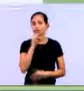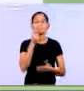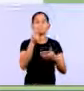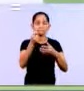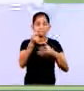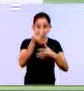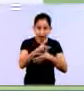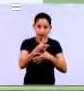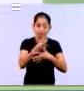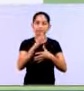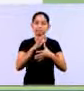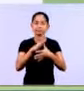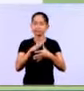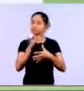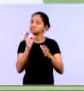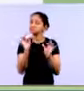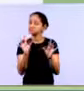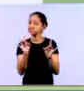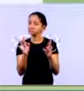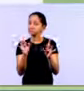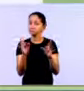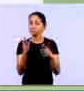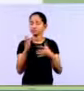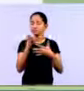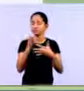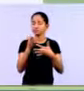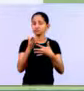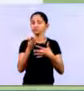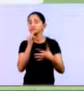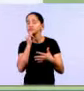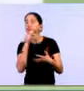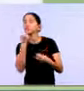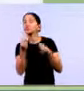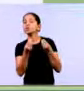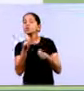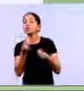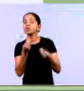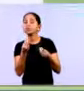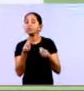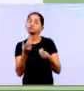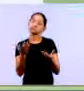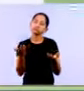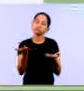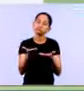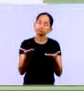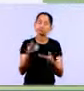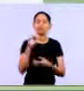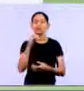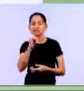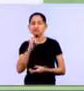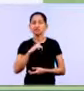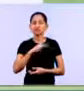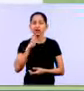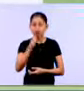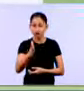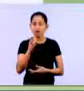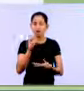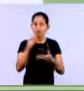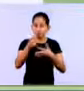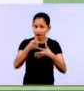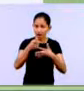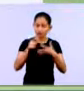pagamento, que exclui o crédito, você exclui a situação jurídica, houve o tributo, você pagou, não há mais